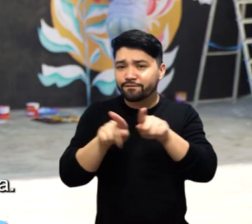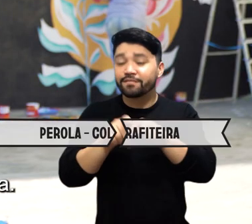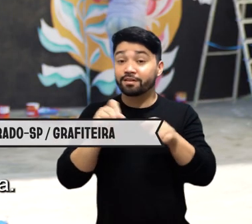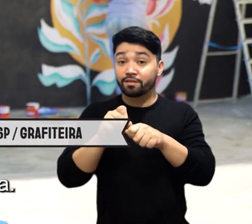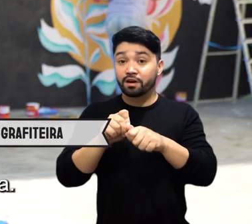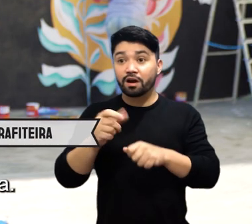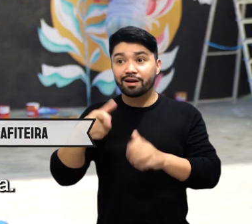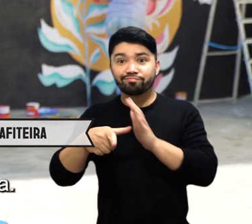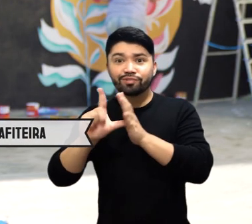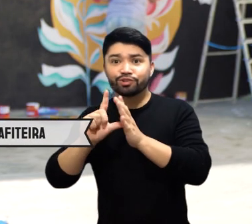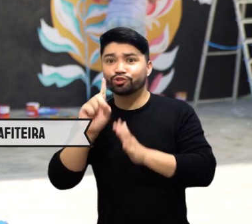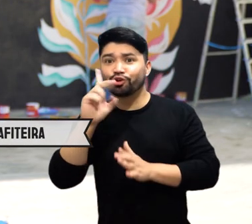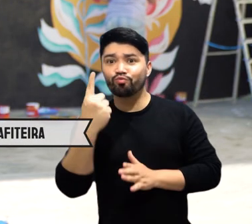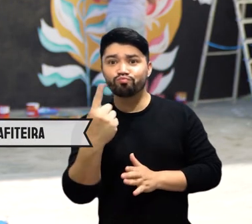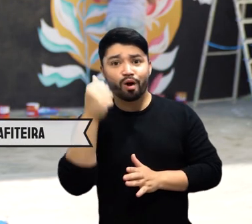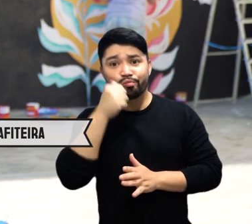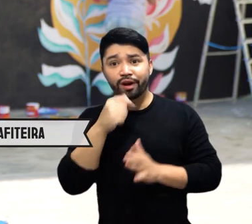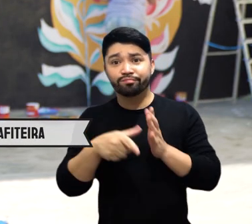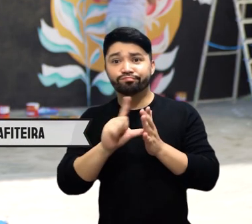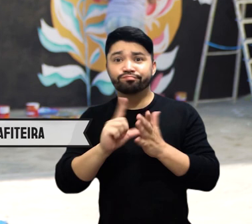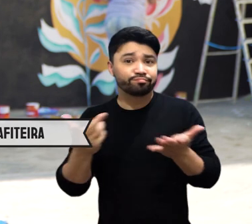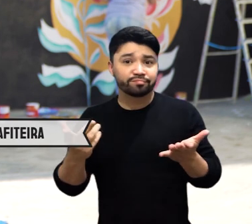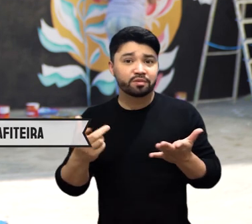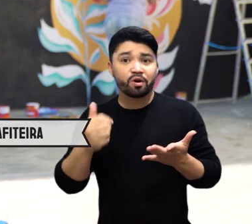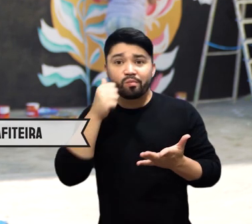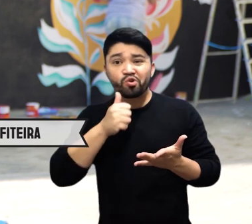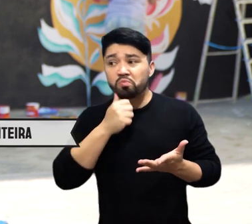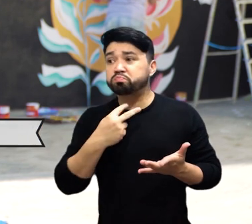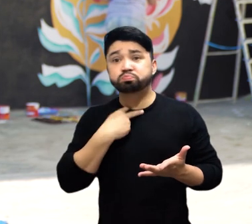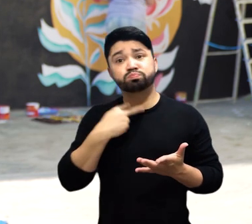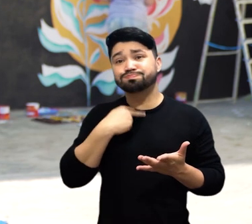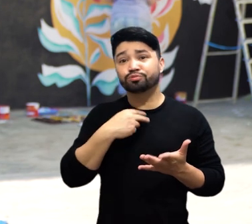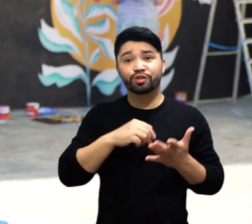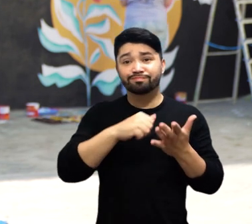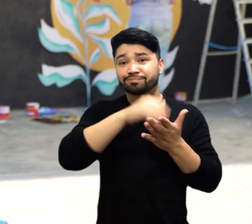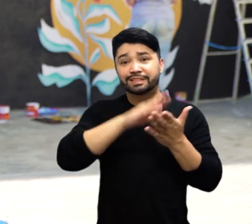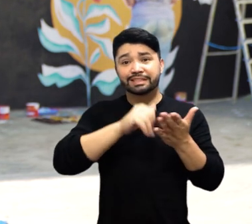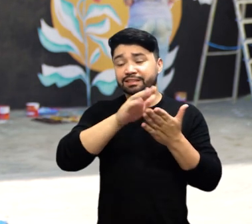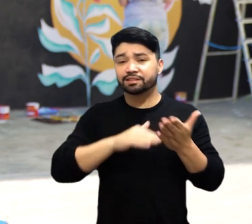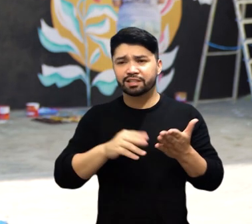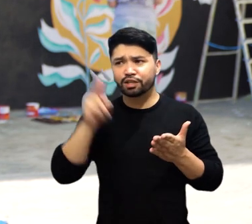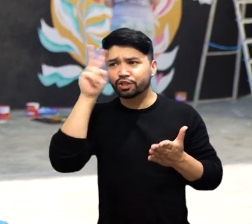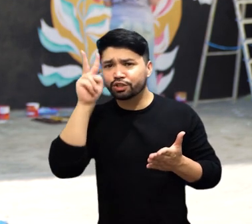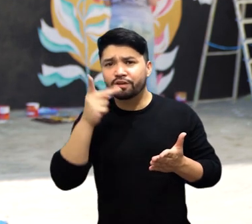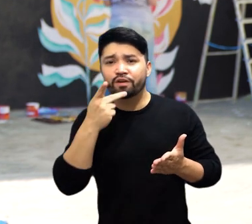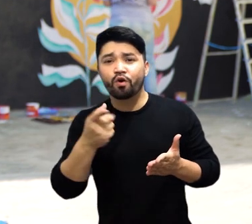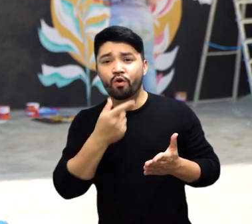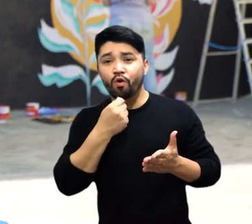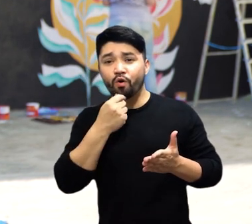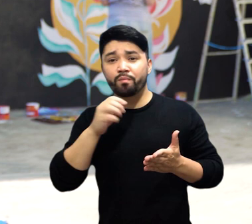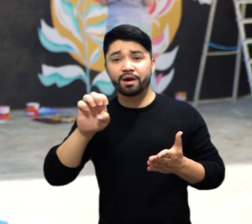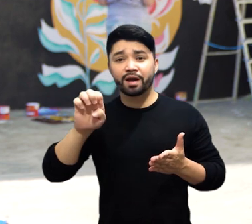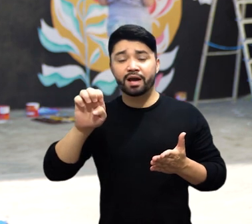teve uma mulher pintora. Ela, só que mulher não podia pintar naquele tempo, né? Essa história que ele me contou foi um pintor de Eldorado, né? A